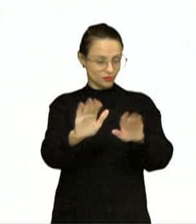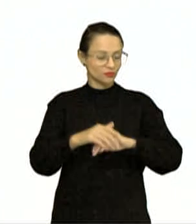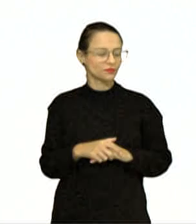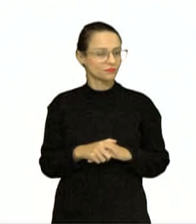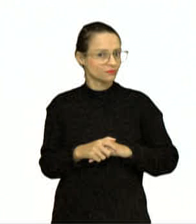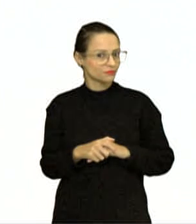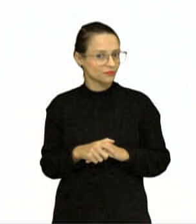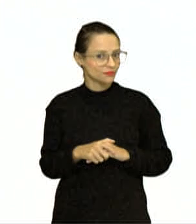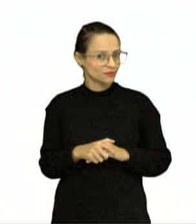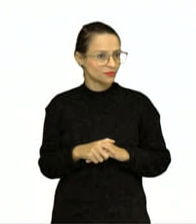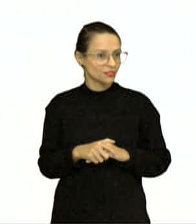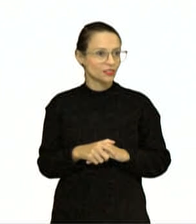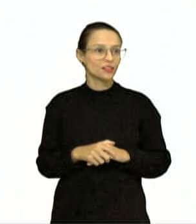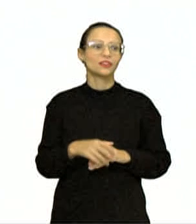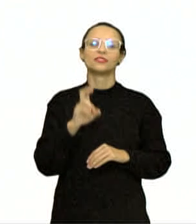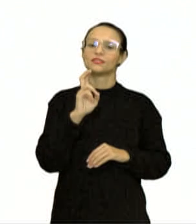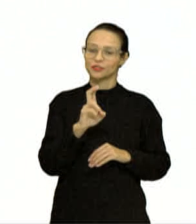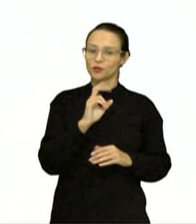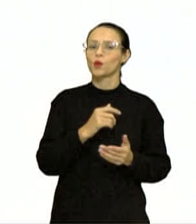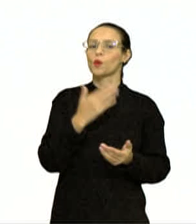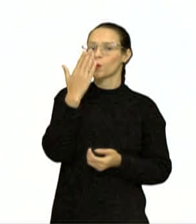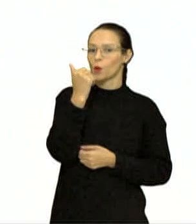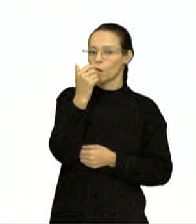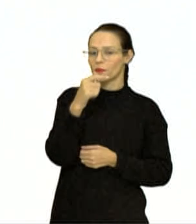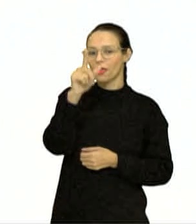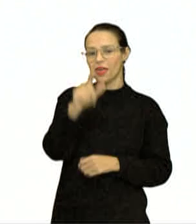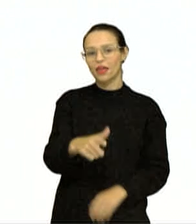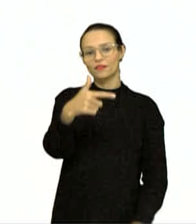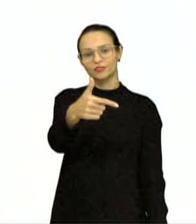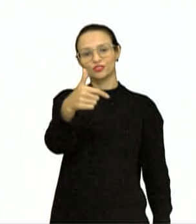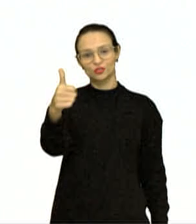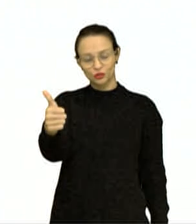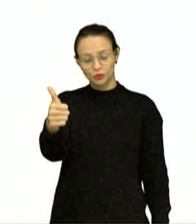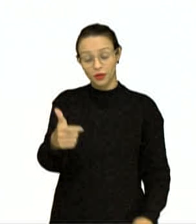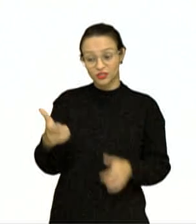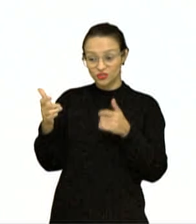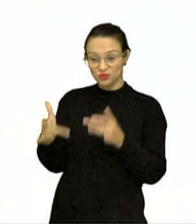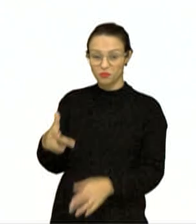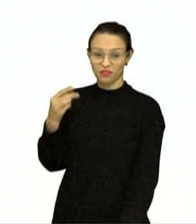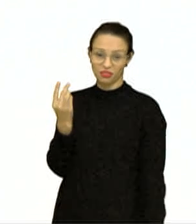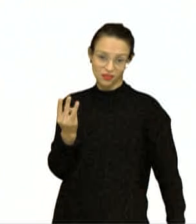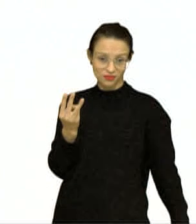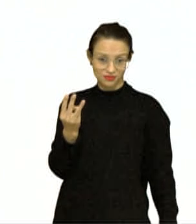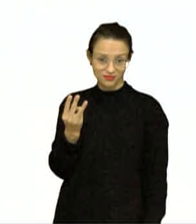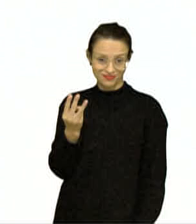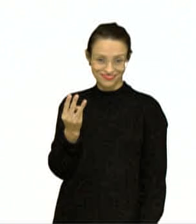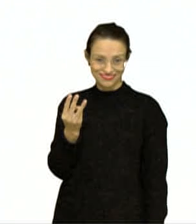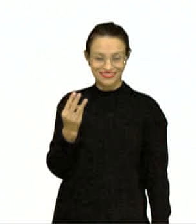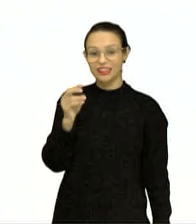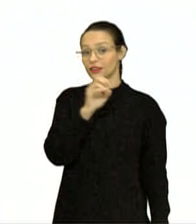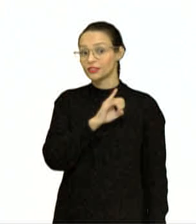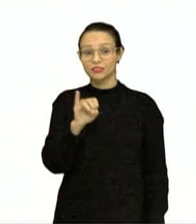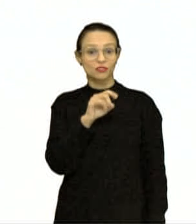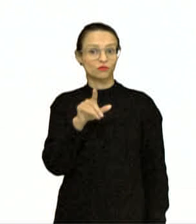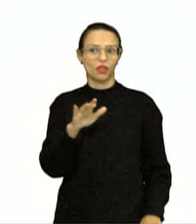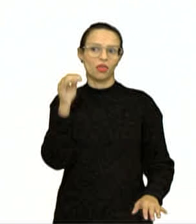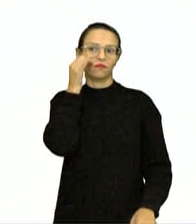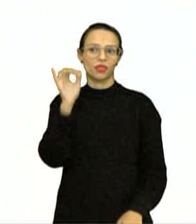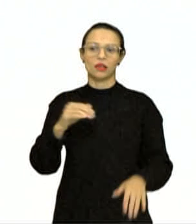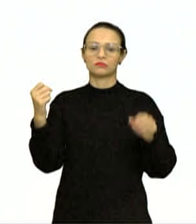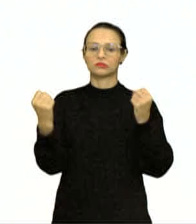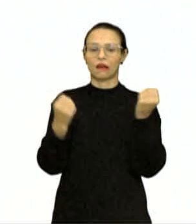Mas as 5 comendo são 21, sobram 3, desde que você não pegue